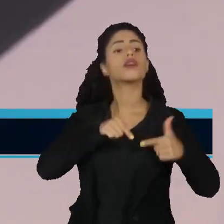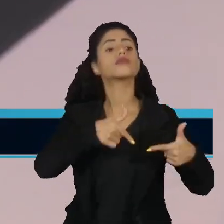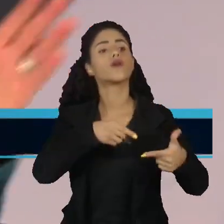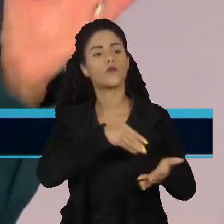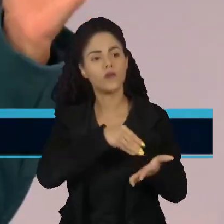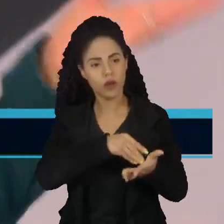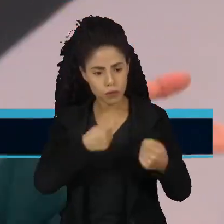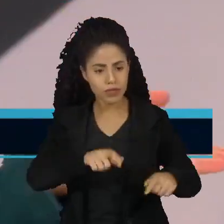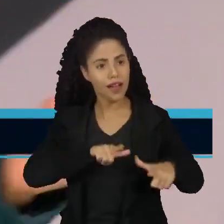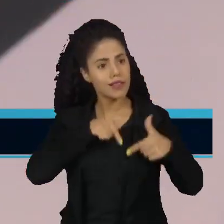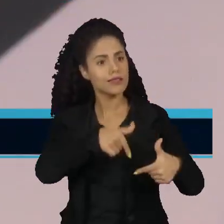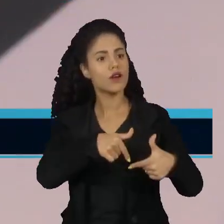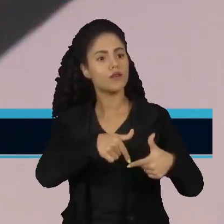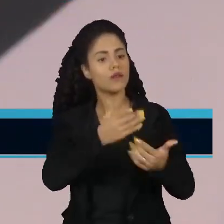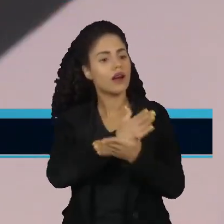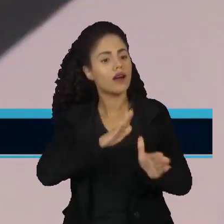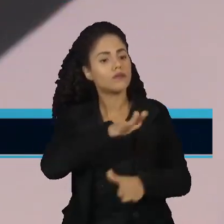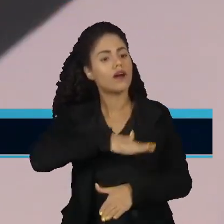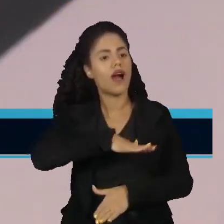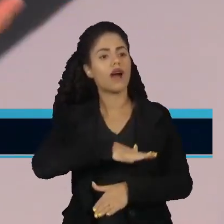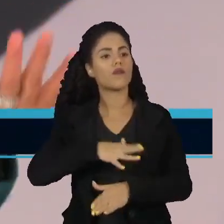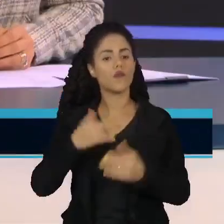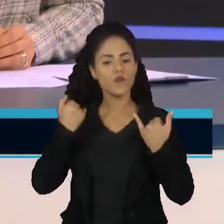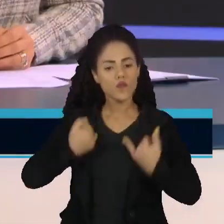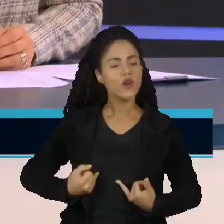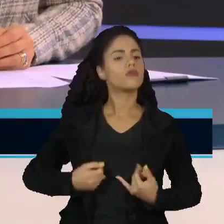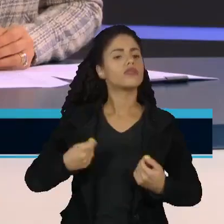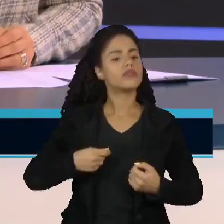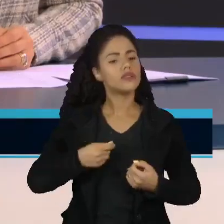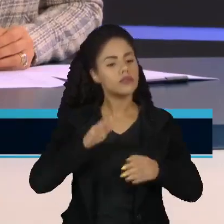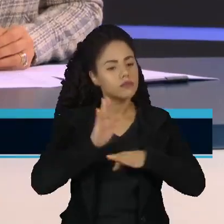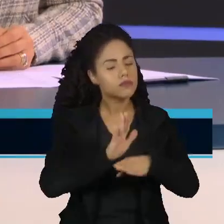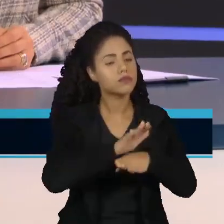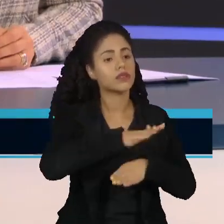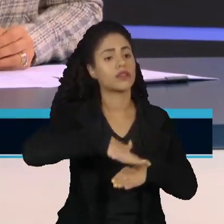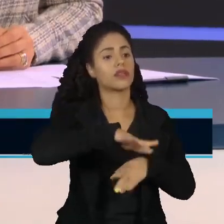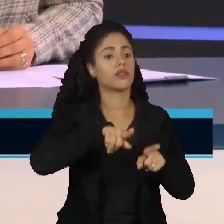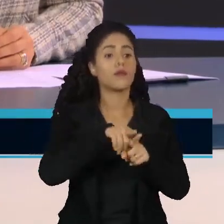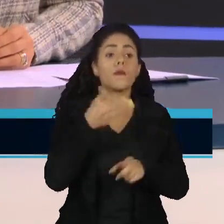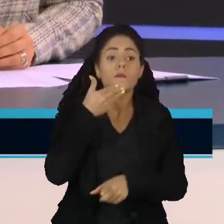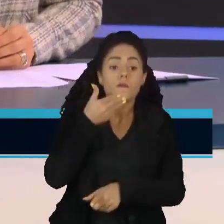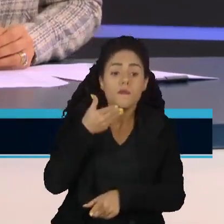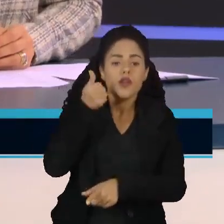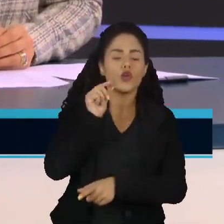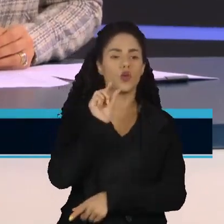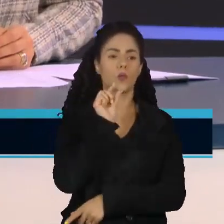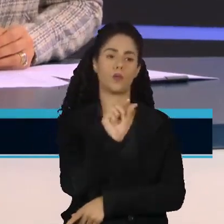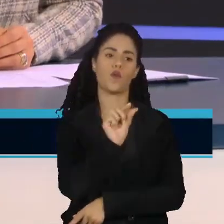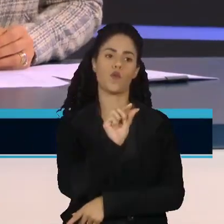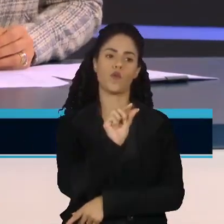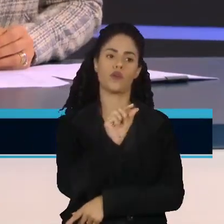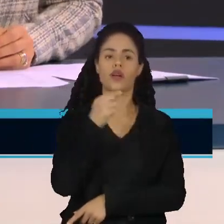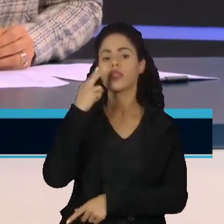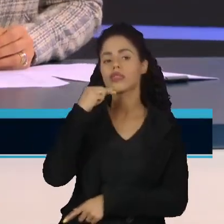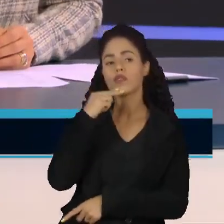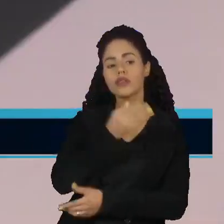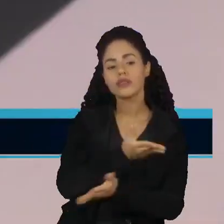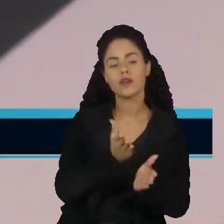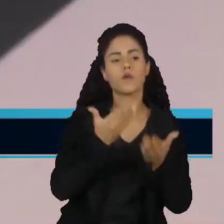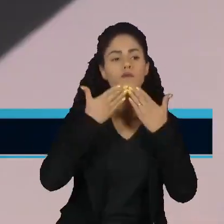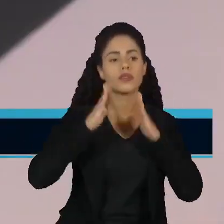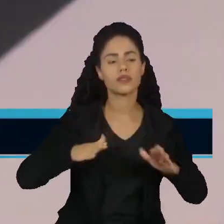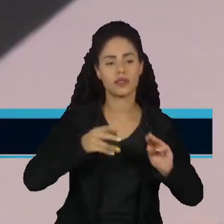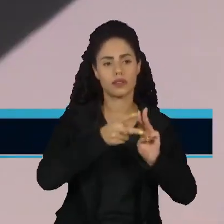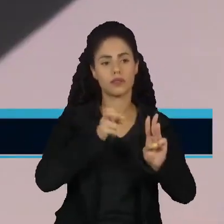a desnutrição. Estamos falando da população indígena, mas, apesar do índice ter melhorado em relação à desnutrição no país,